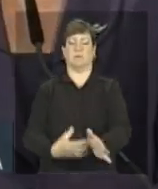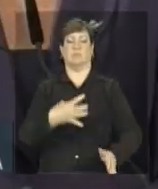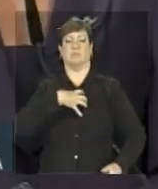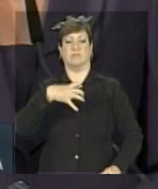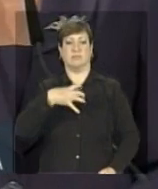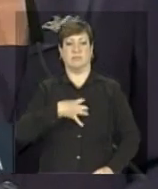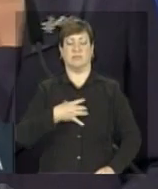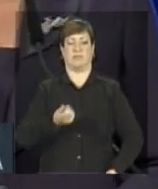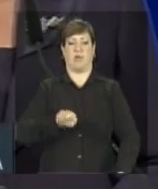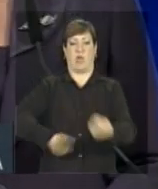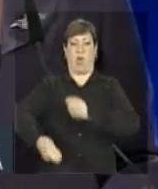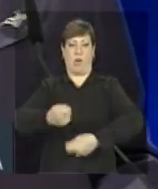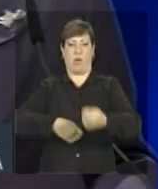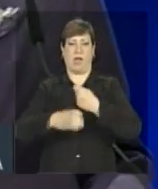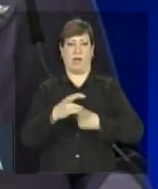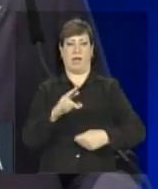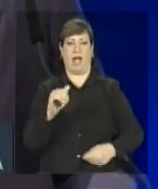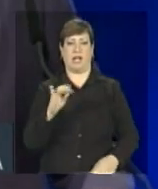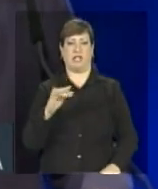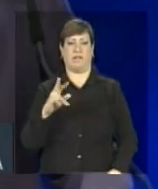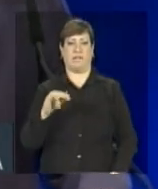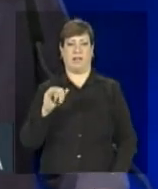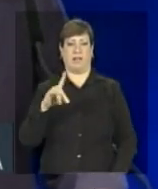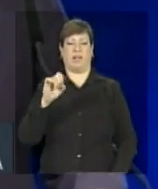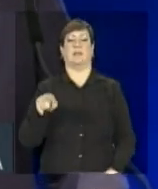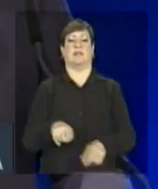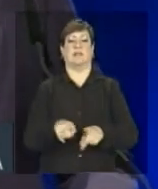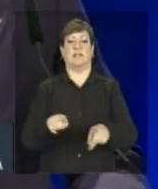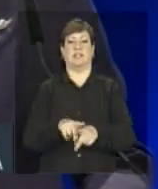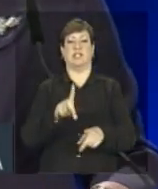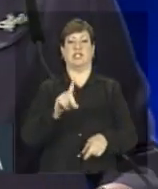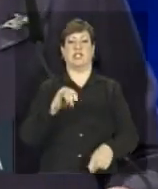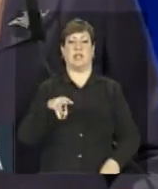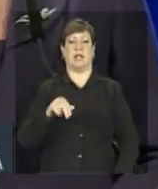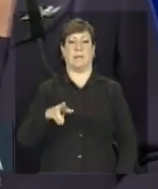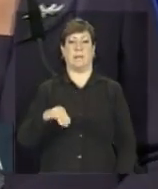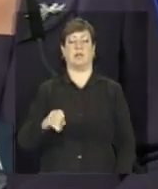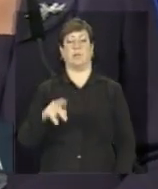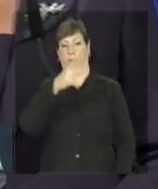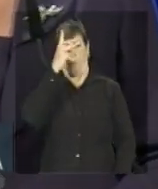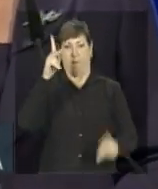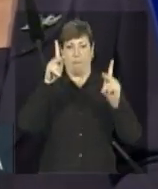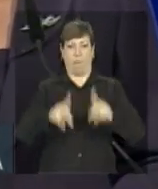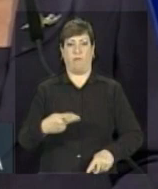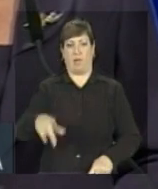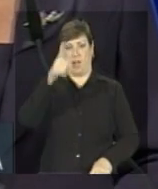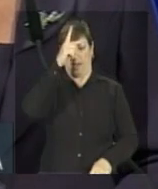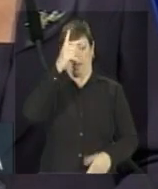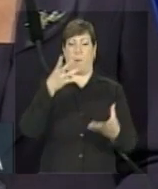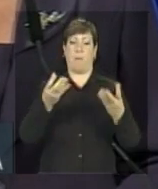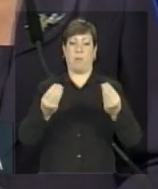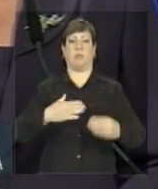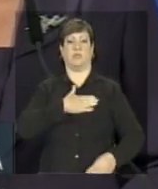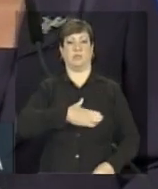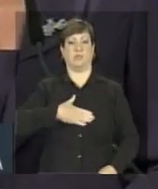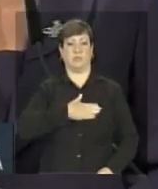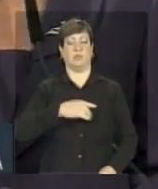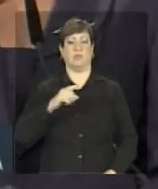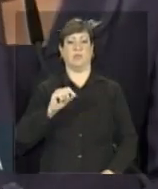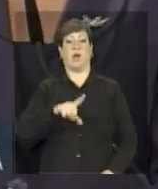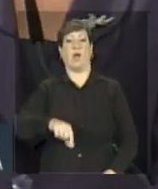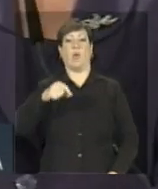empreendedor, a criatividade e o dinamismo do povo alemão. Muito nos honra a escolha do